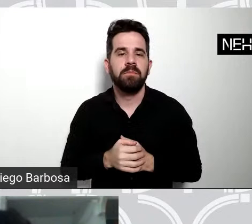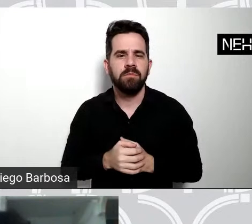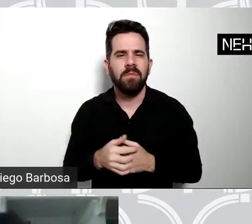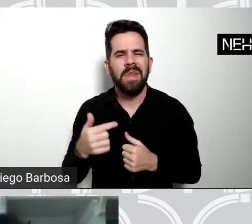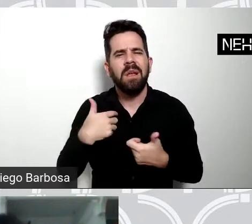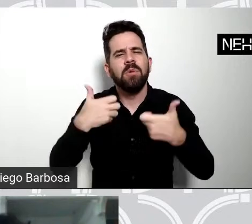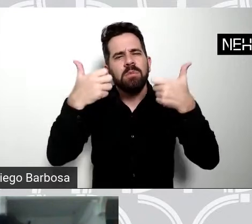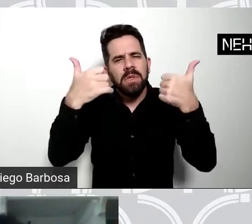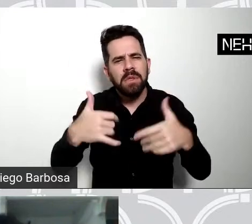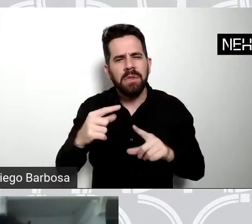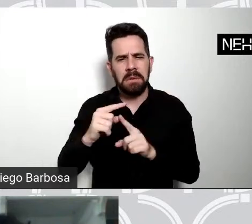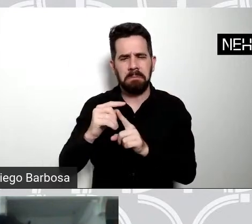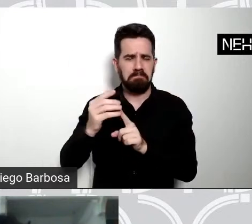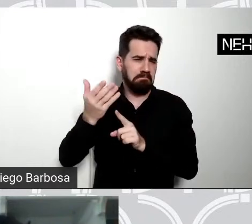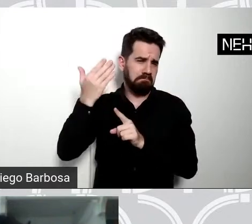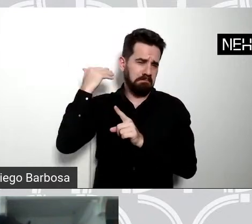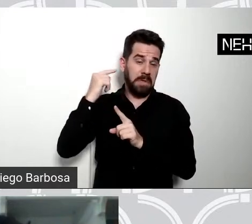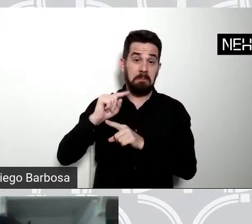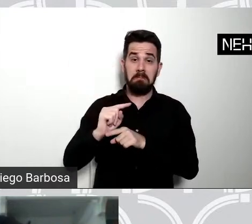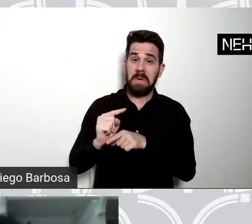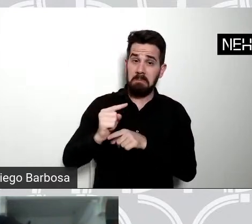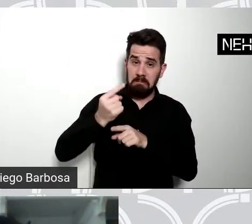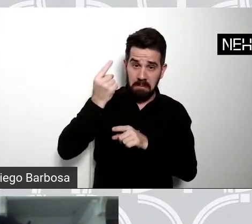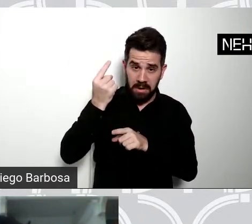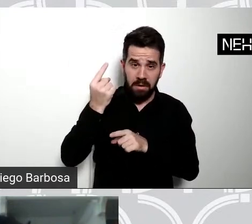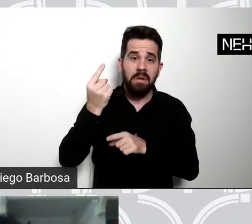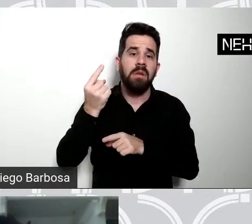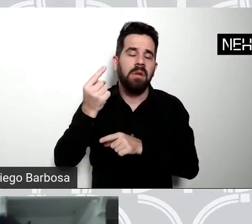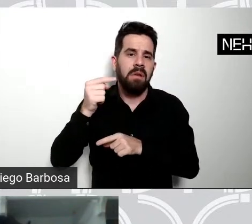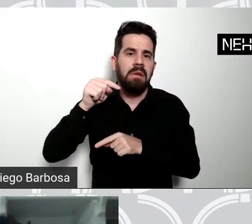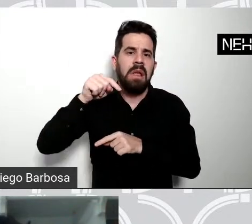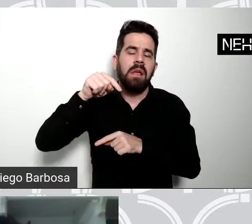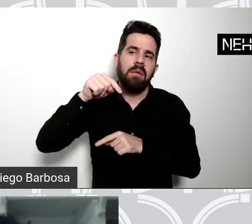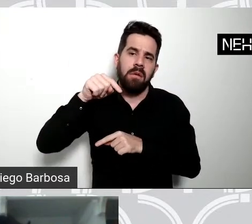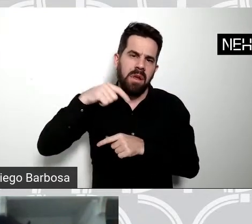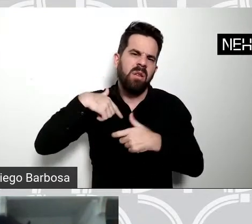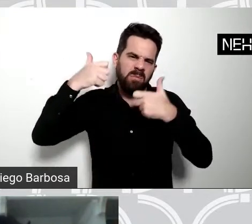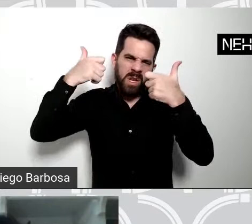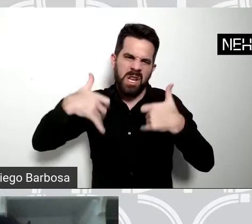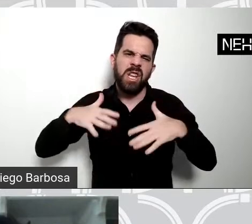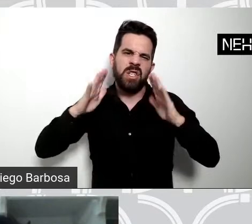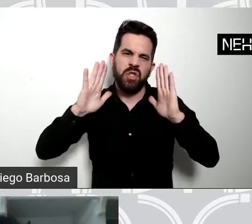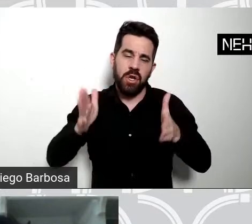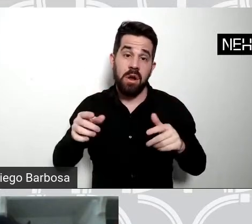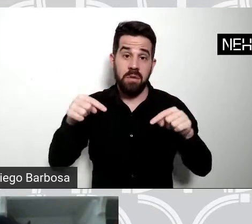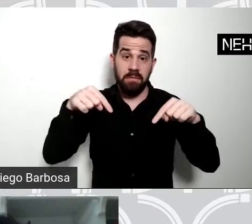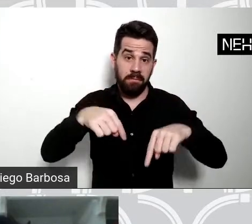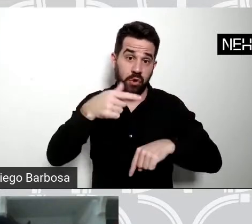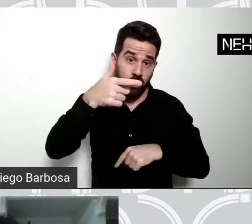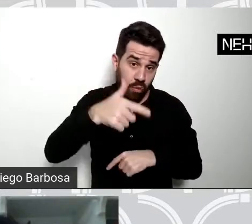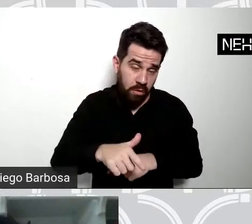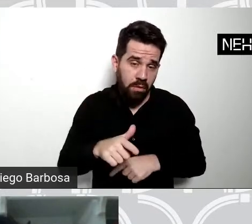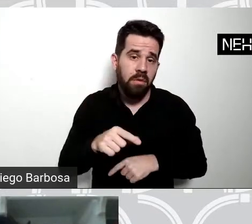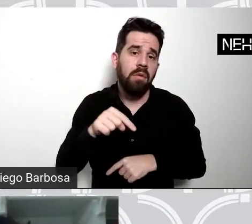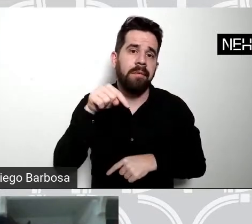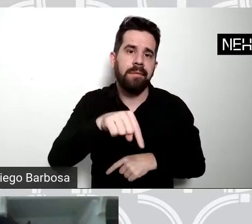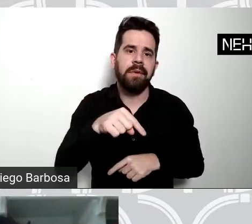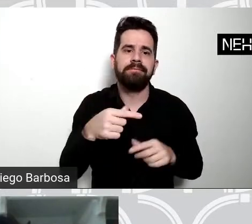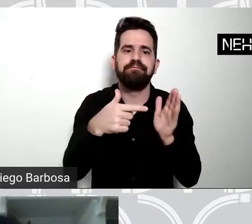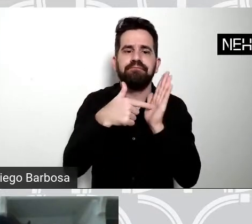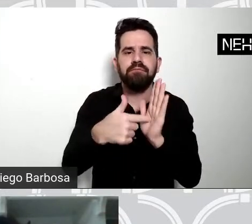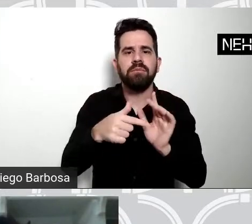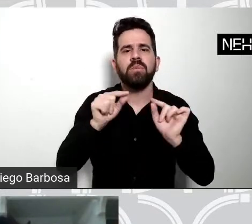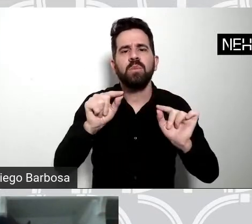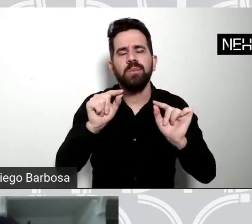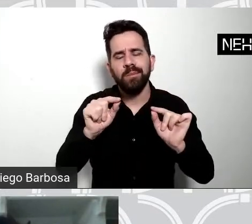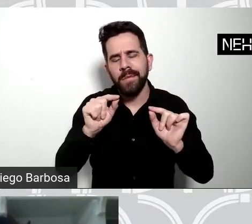nós estamos vivendo um tempo bastante especial, né? E tenho certeza que este ano da pandemia,